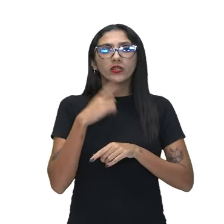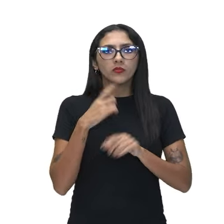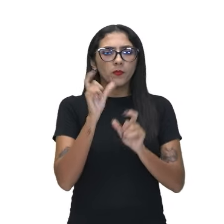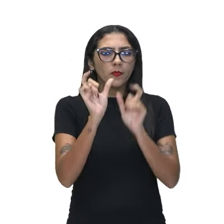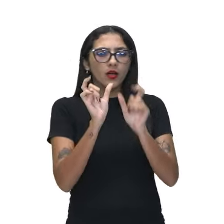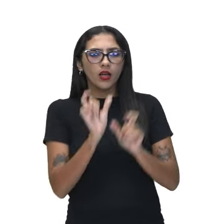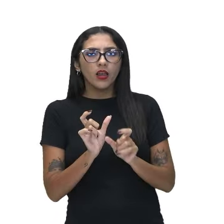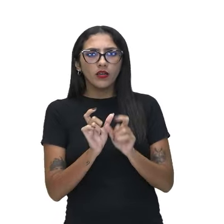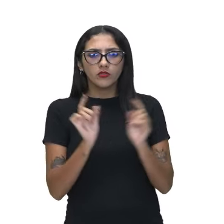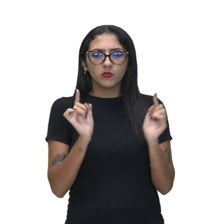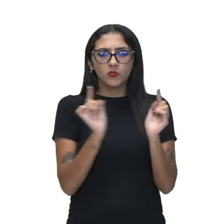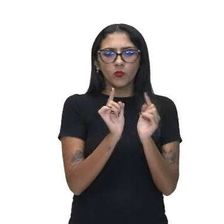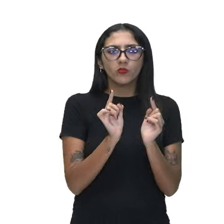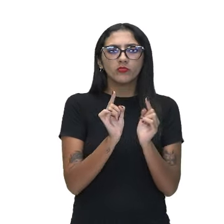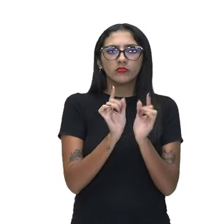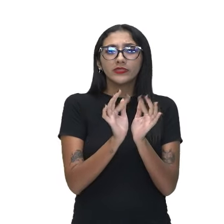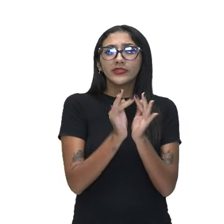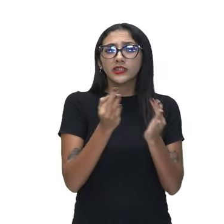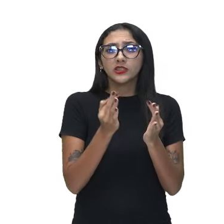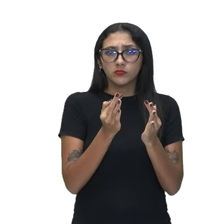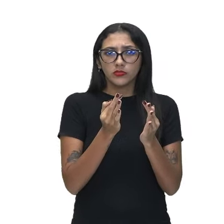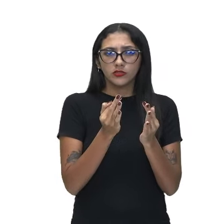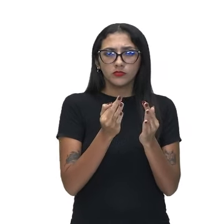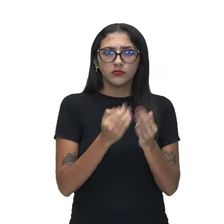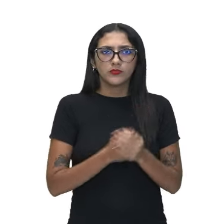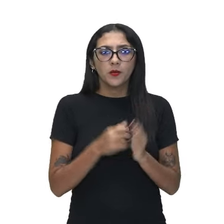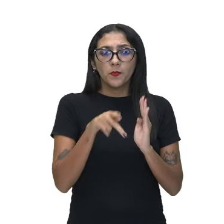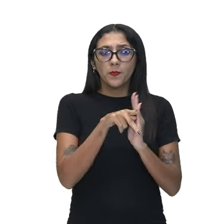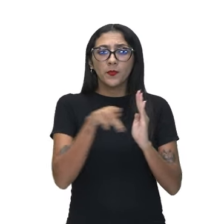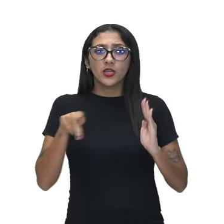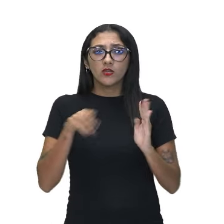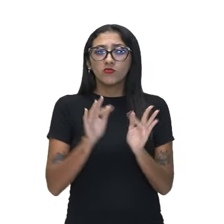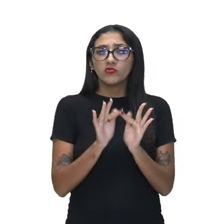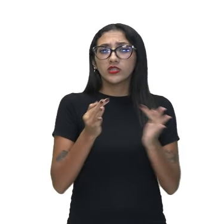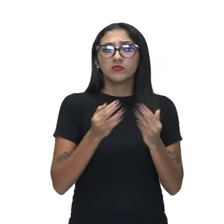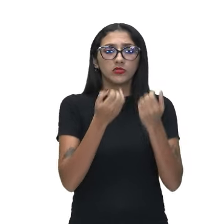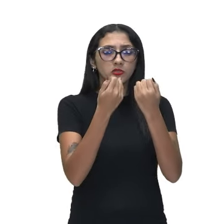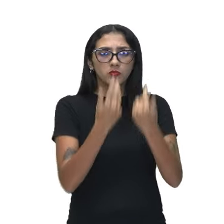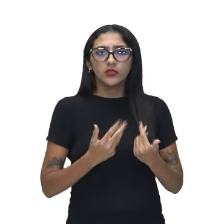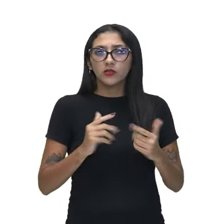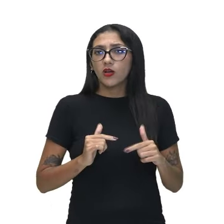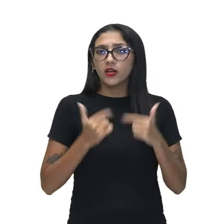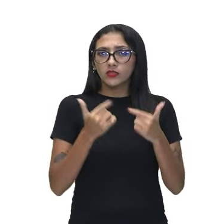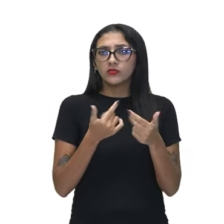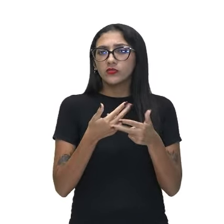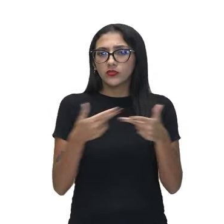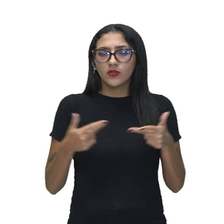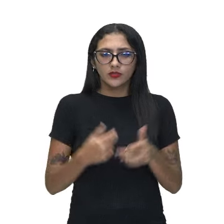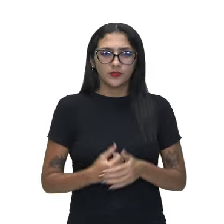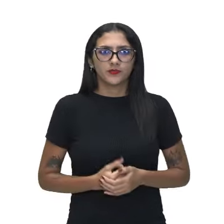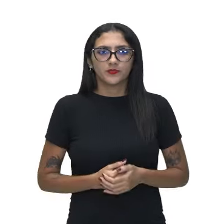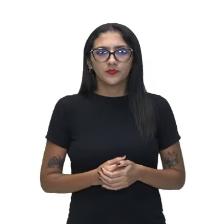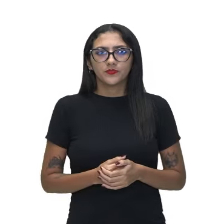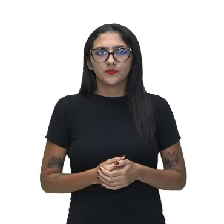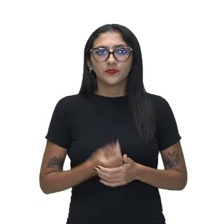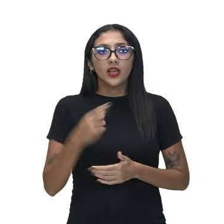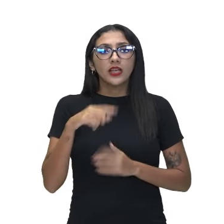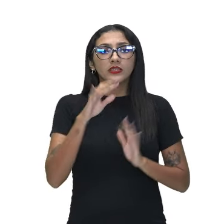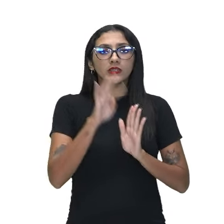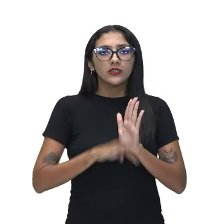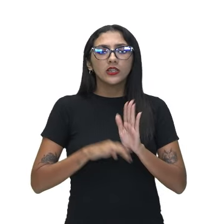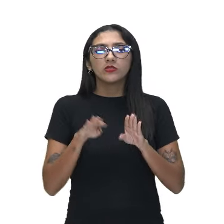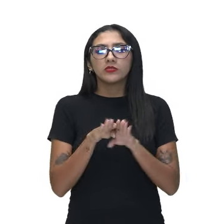curtas, períodos simples, com as ações das personagens, né? E é também um texto que dá preferência à